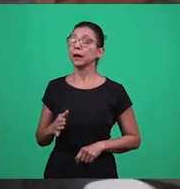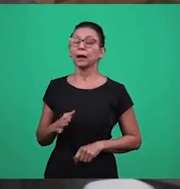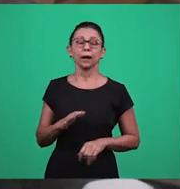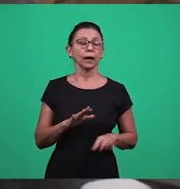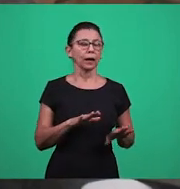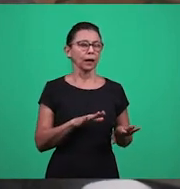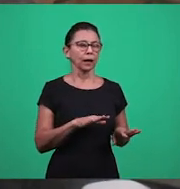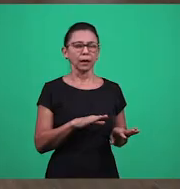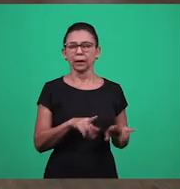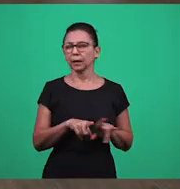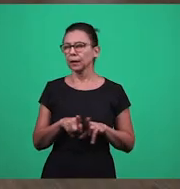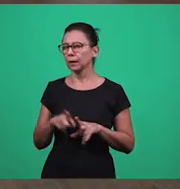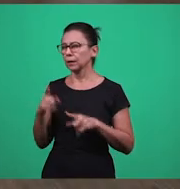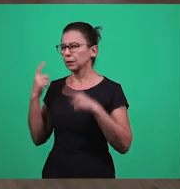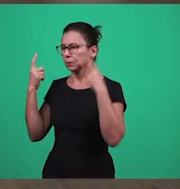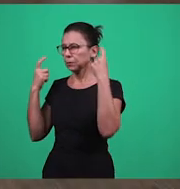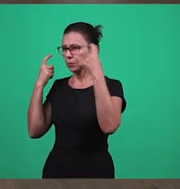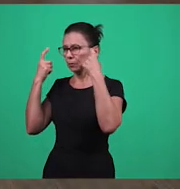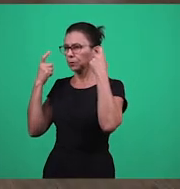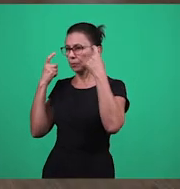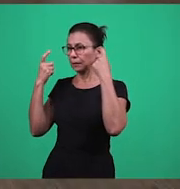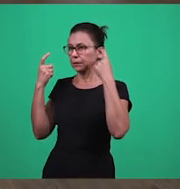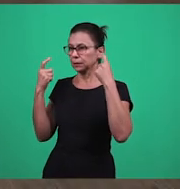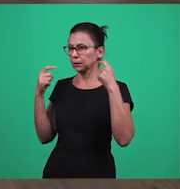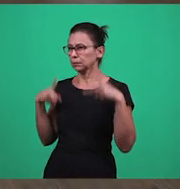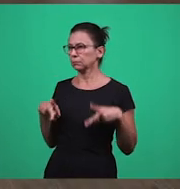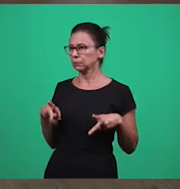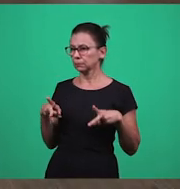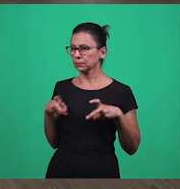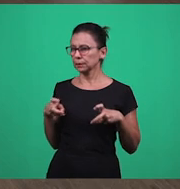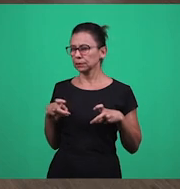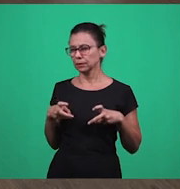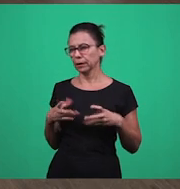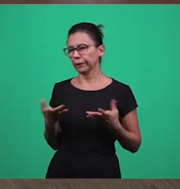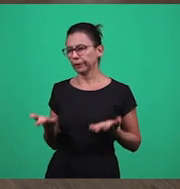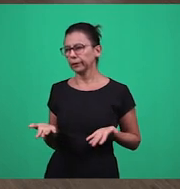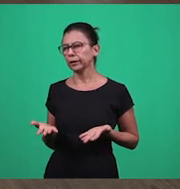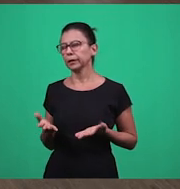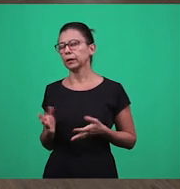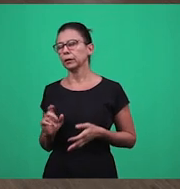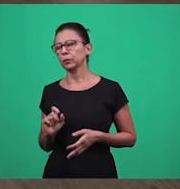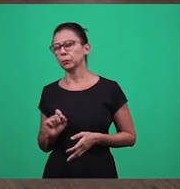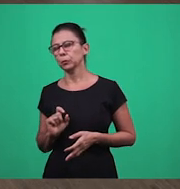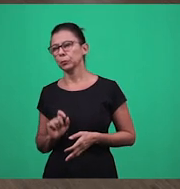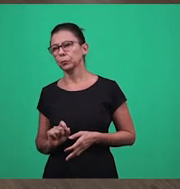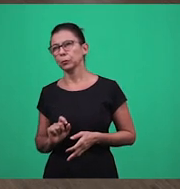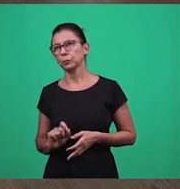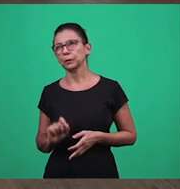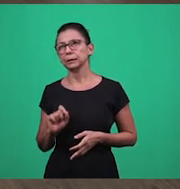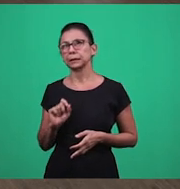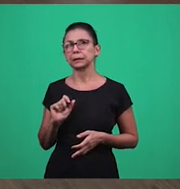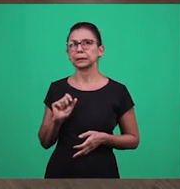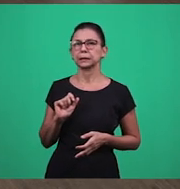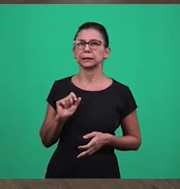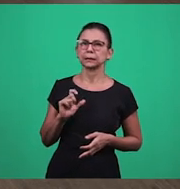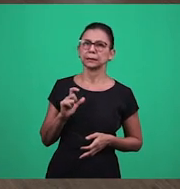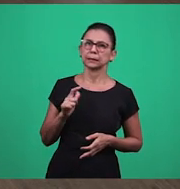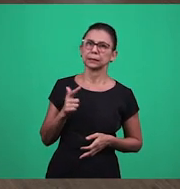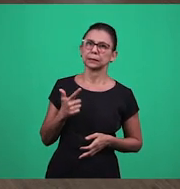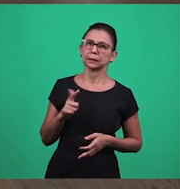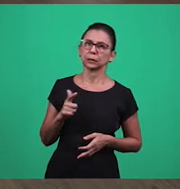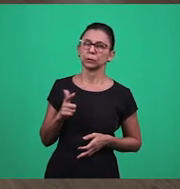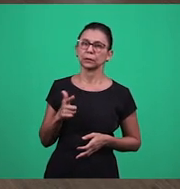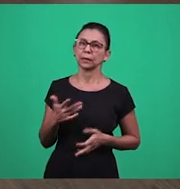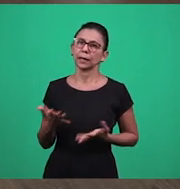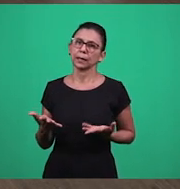possível. Há, portanto, uma preocupação, e nós percebemos isso, de que não haja uma